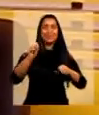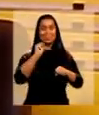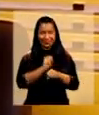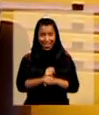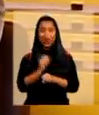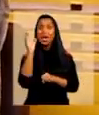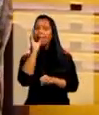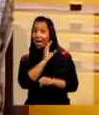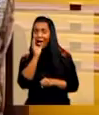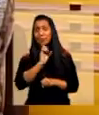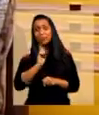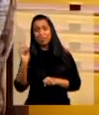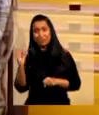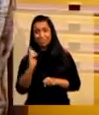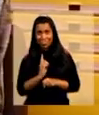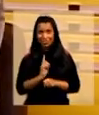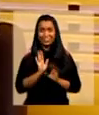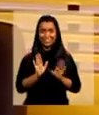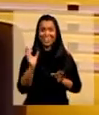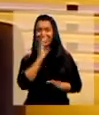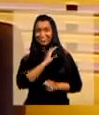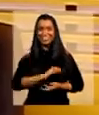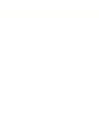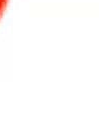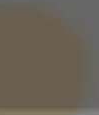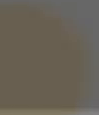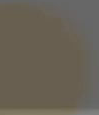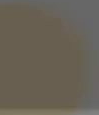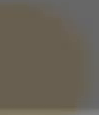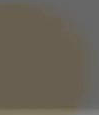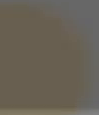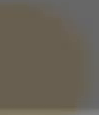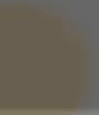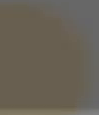um intervalinho, é rápido, é breve, não saia daí, a gente volta já já.